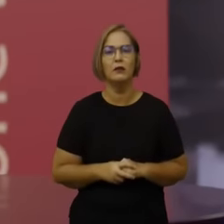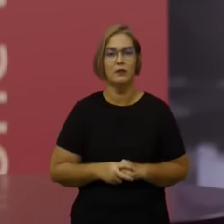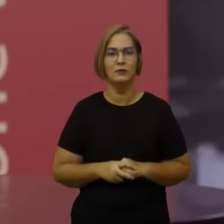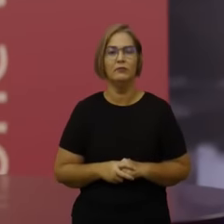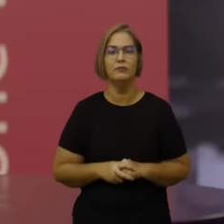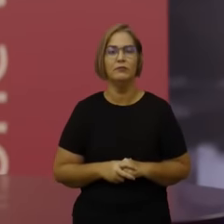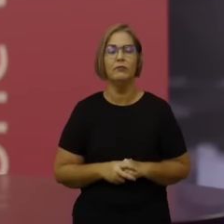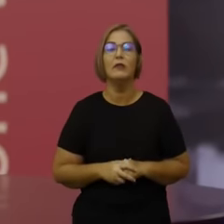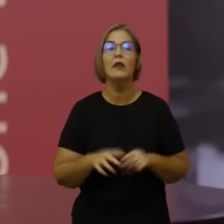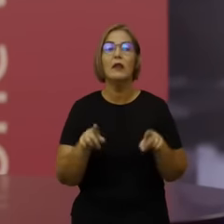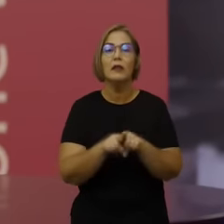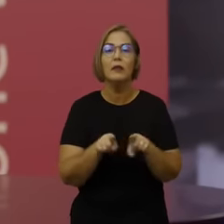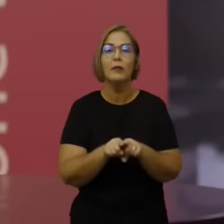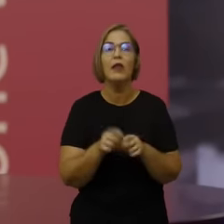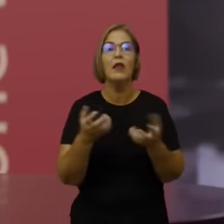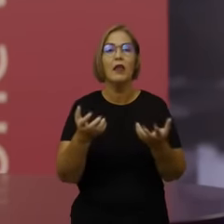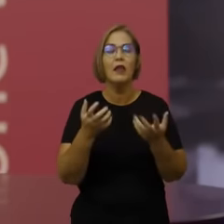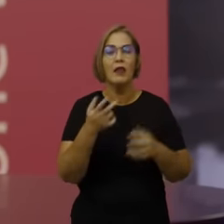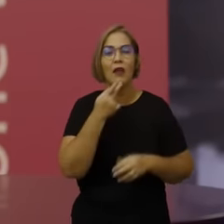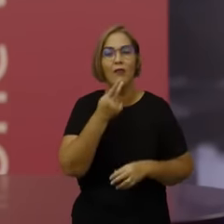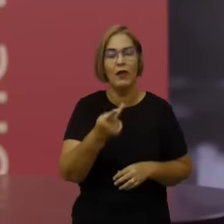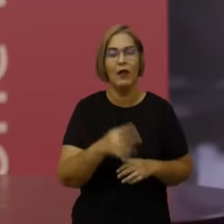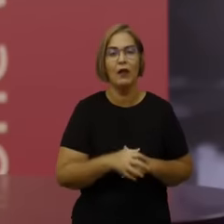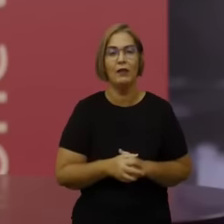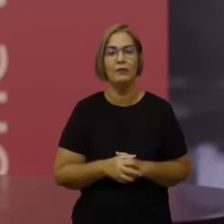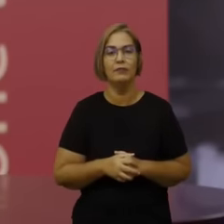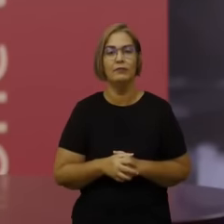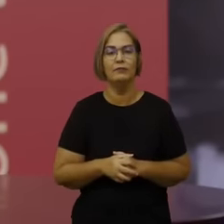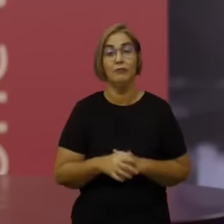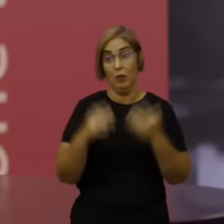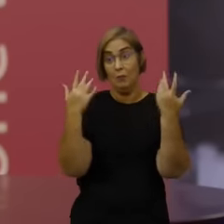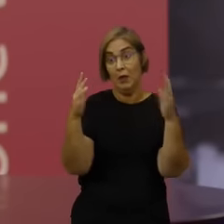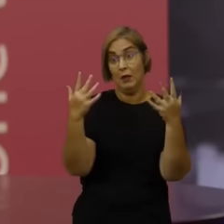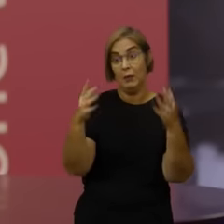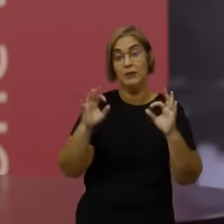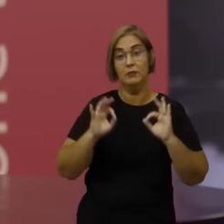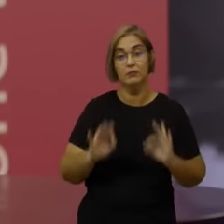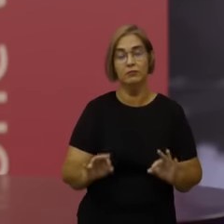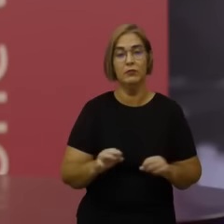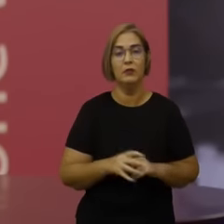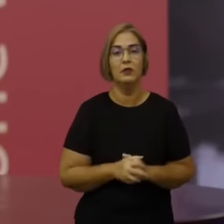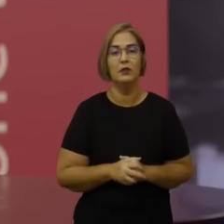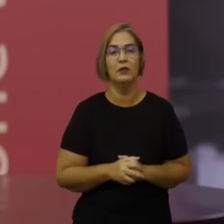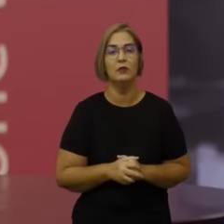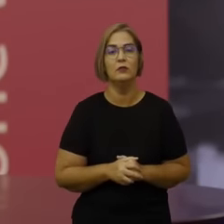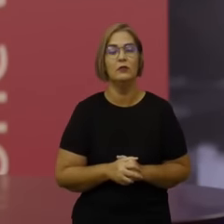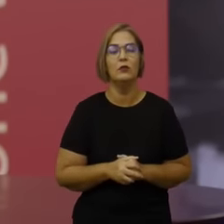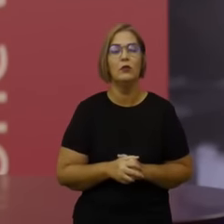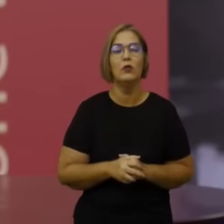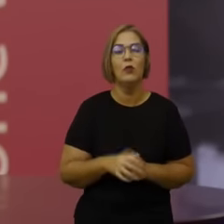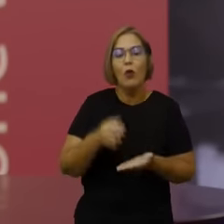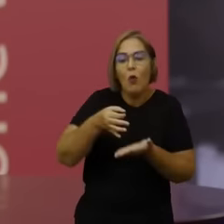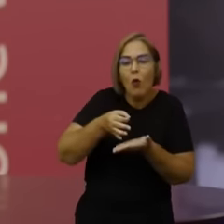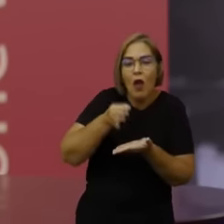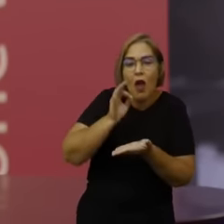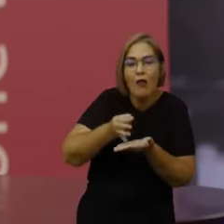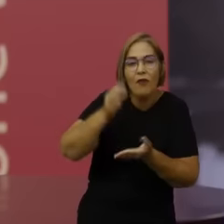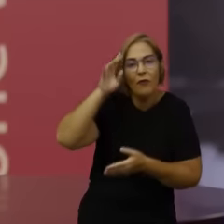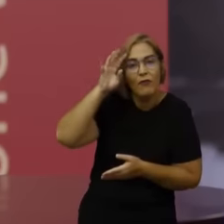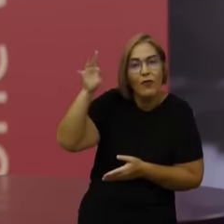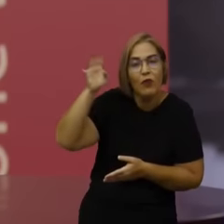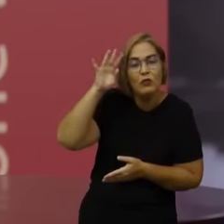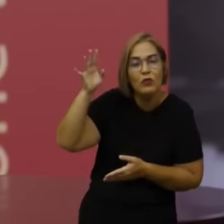queria eh ressaltar eh e parabenizar também essa iniciativa do Café Filosófico que tá